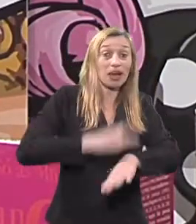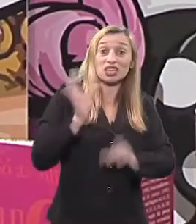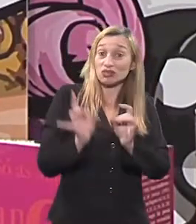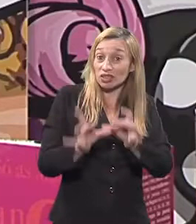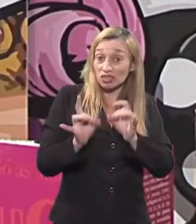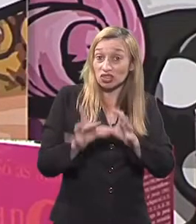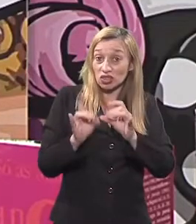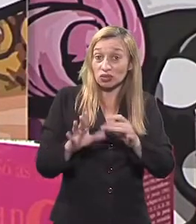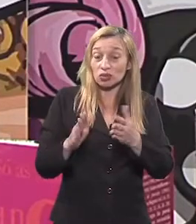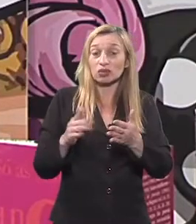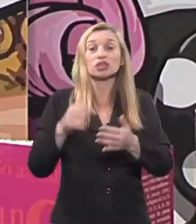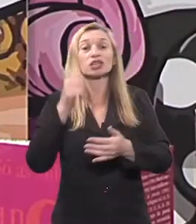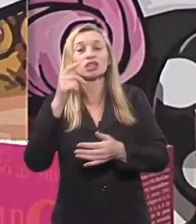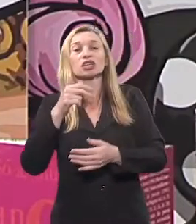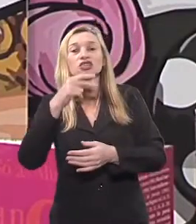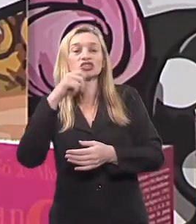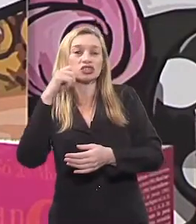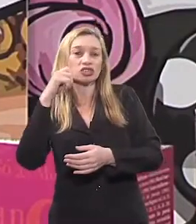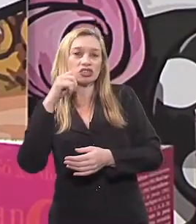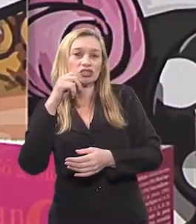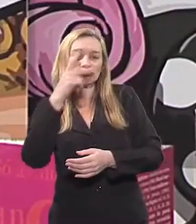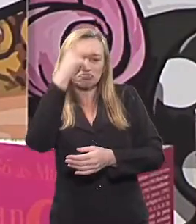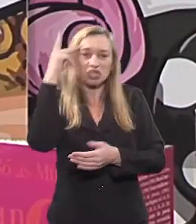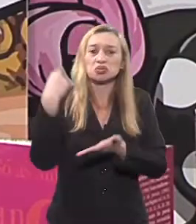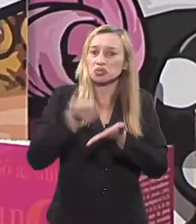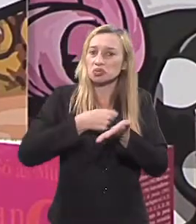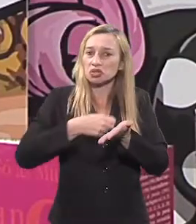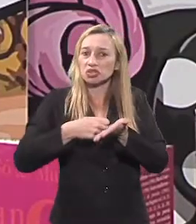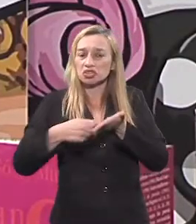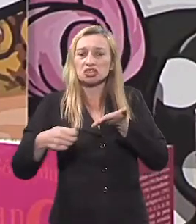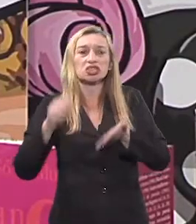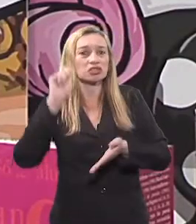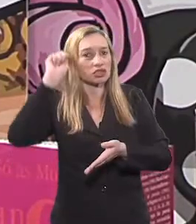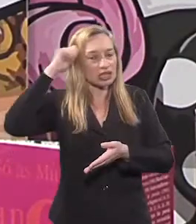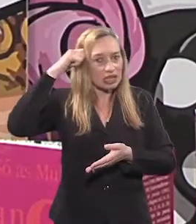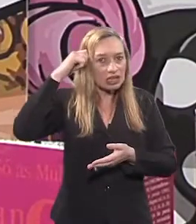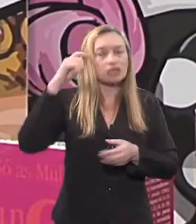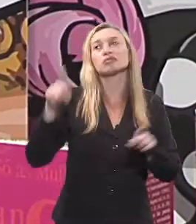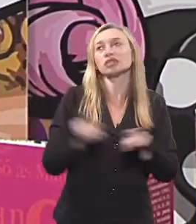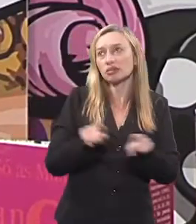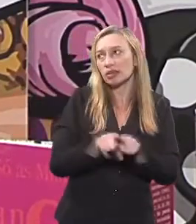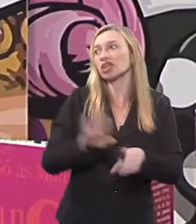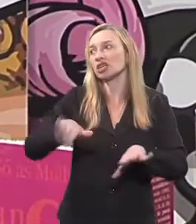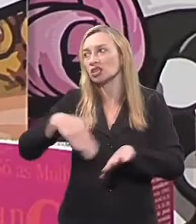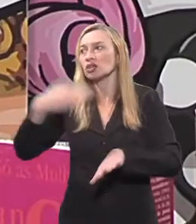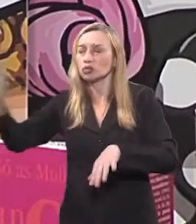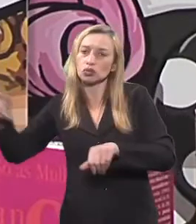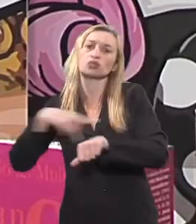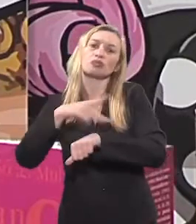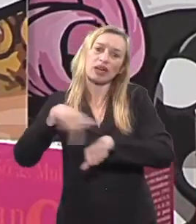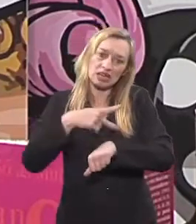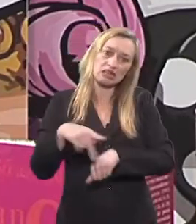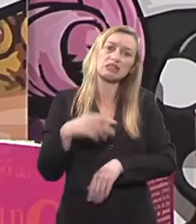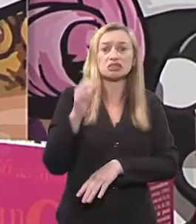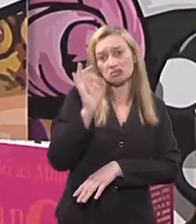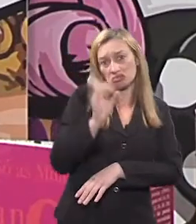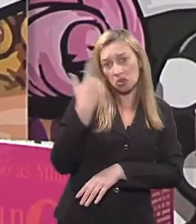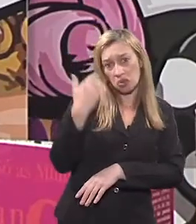ano foram autores negros, embora a gente tenha aí uma predominância de autores estrangeiros, mas é um